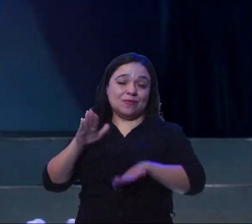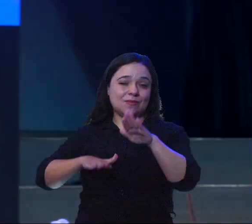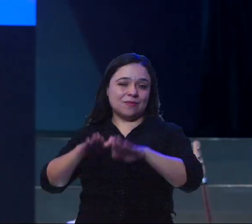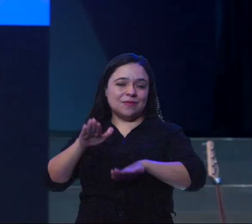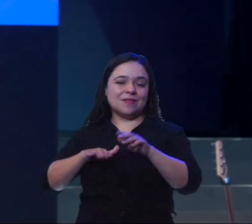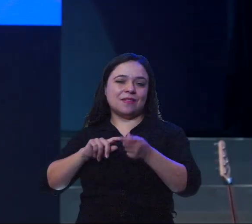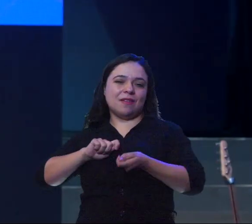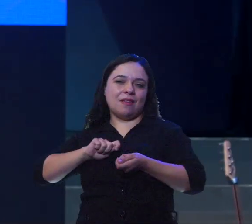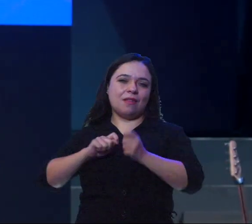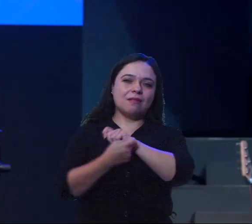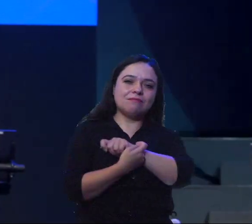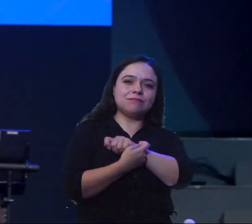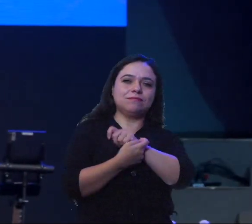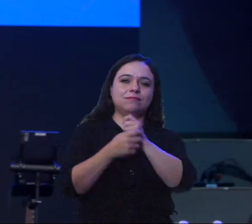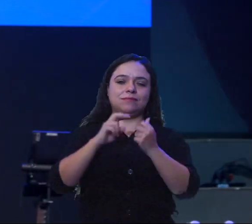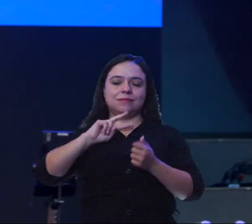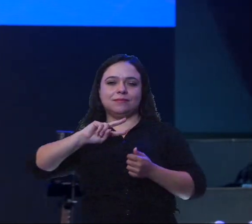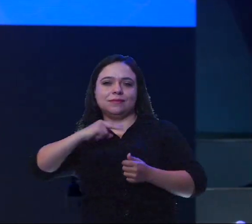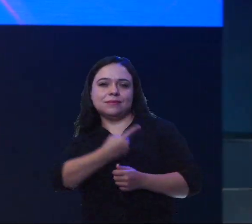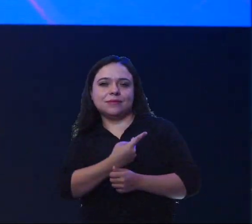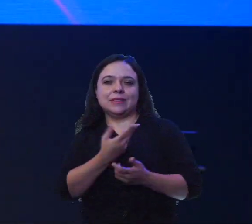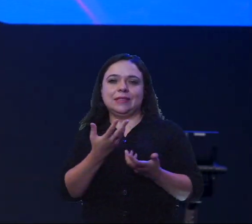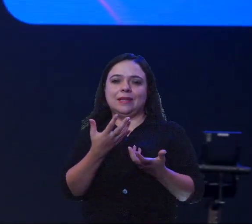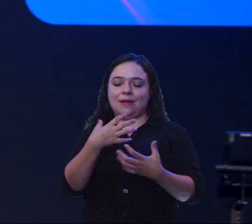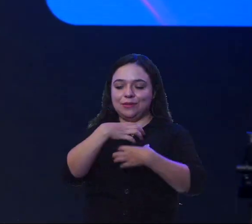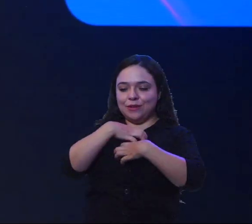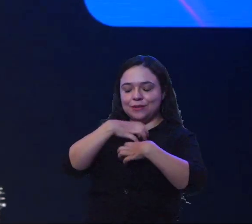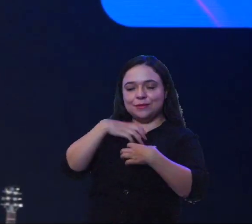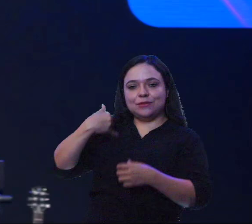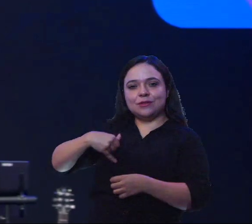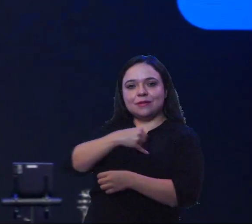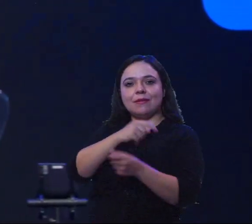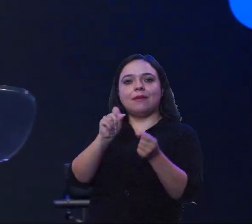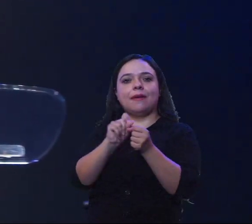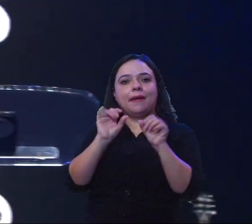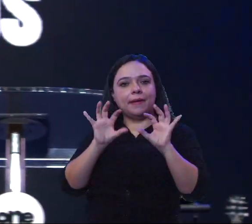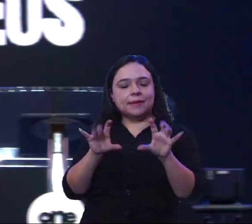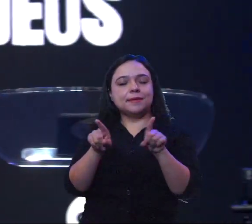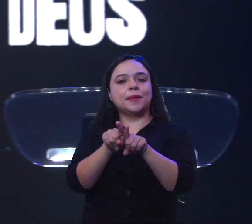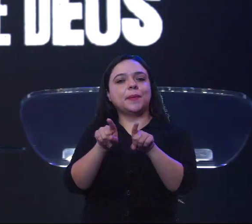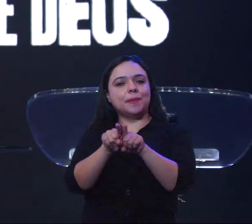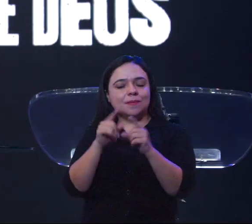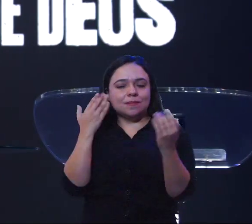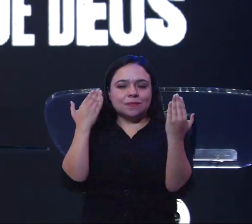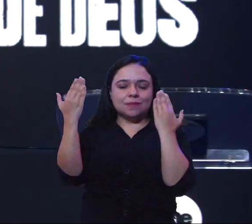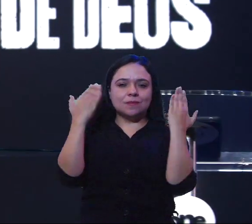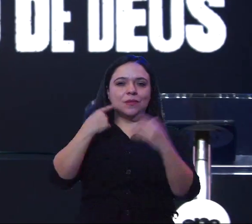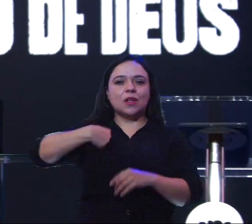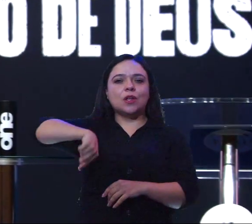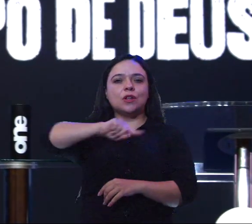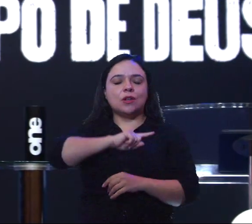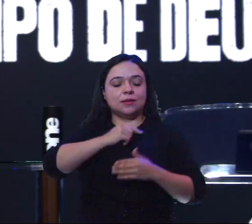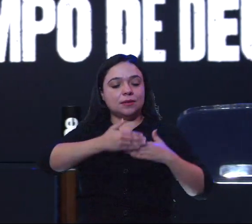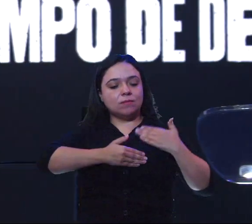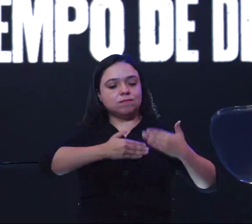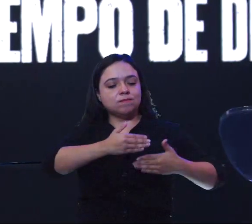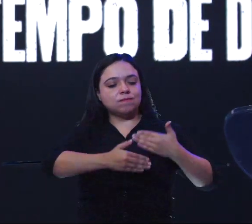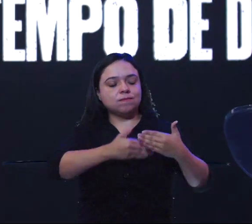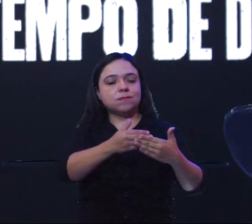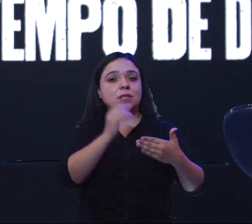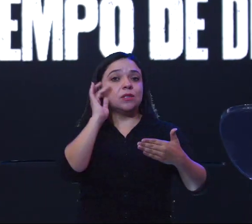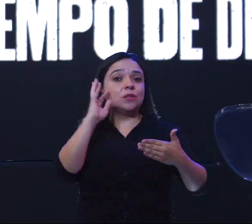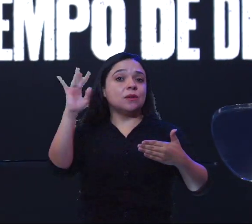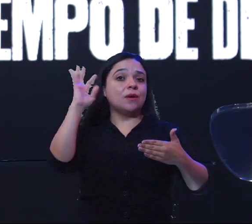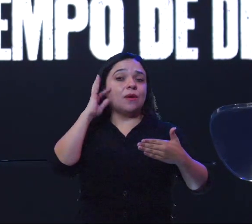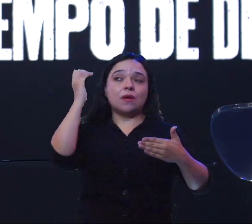vezes uma das maiores dificuldades que nós temos é que nós não passamos em alguns testes da nossa caminhada em meio aos sonhos e